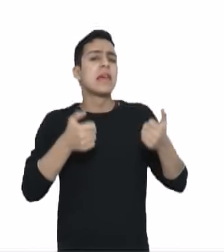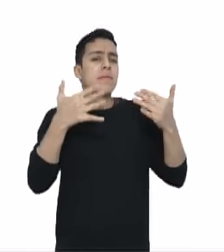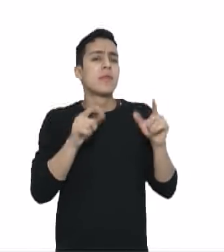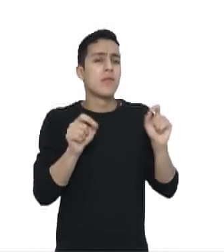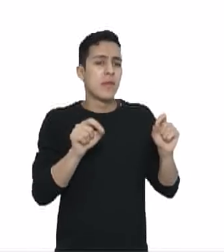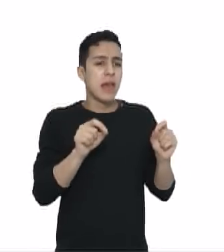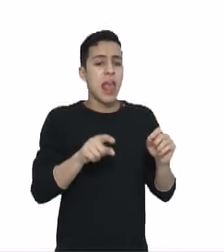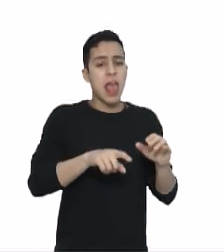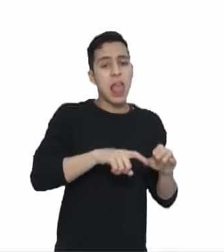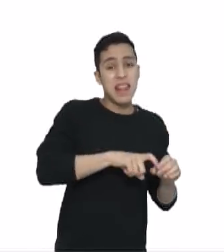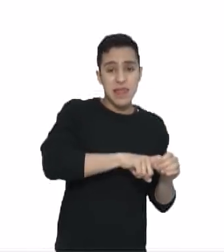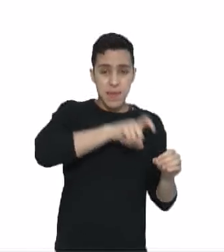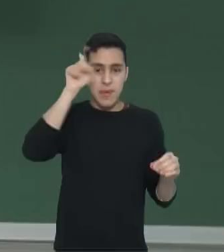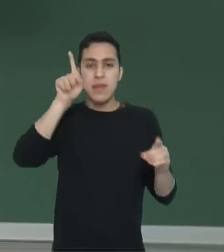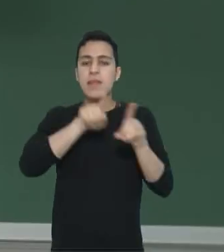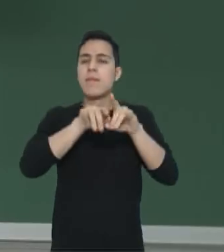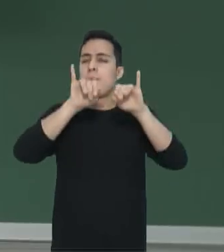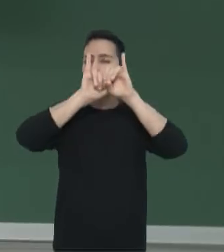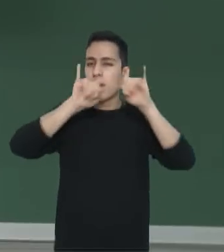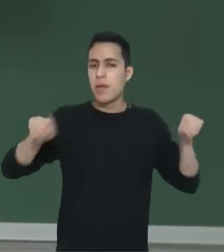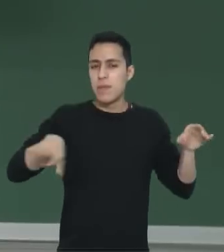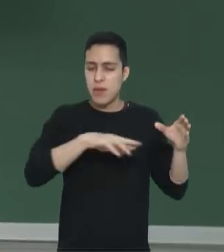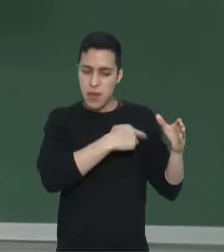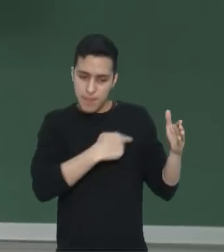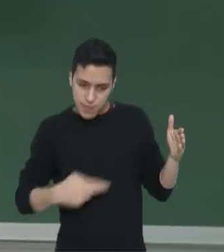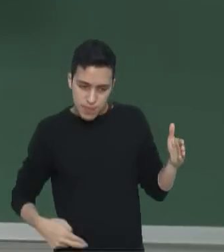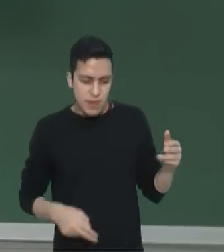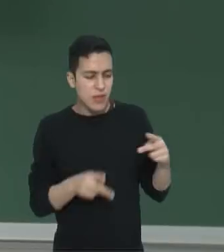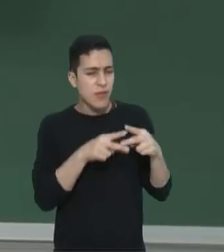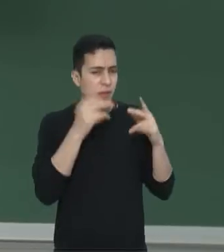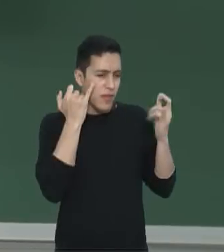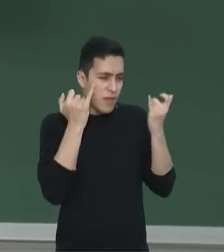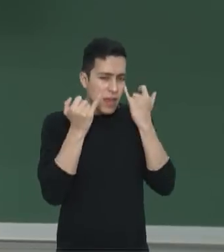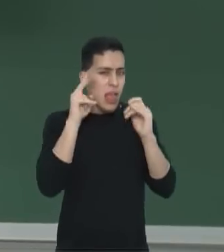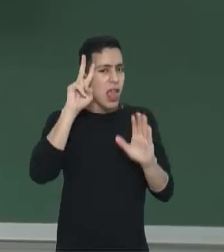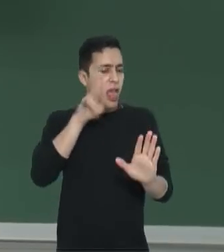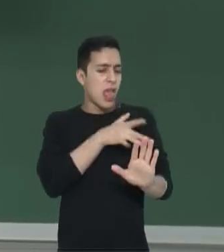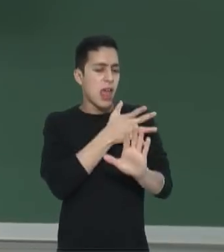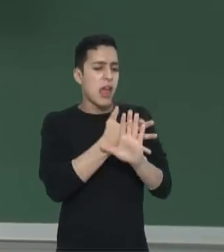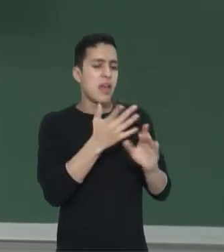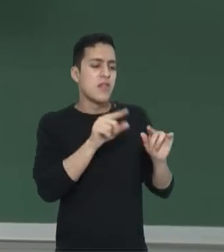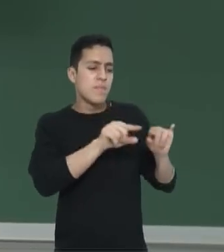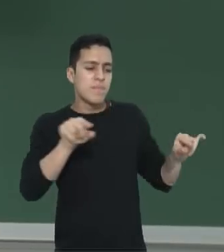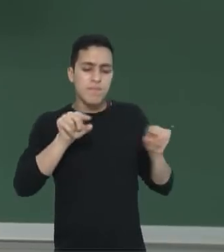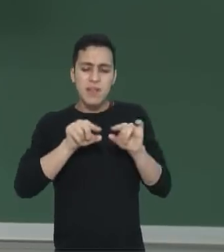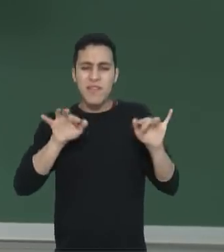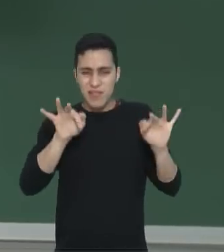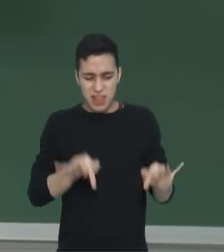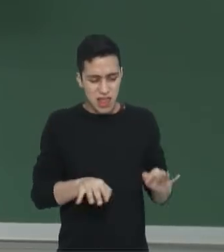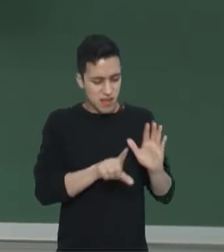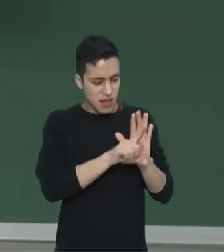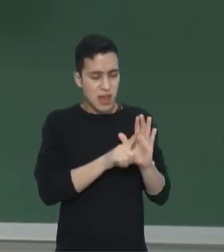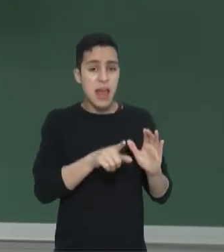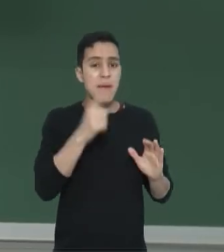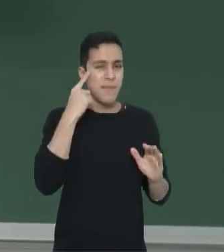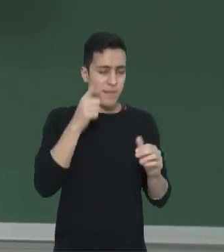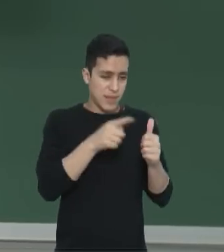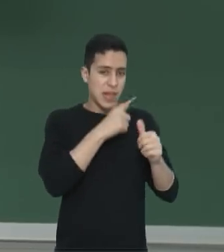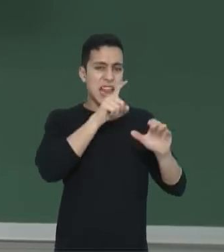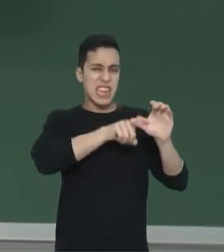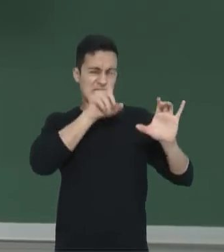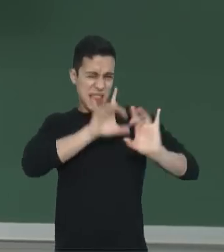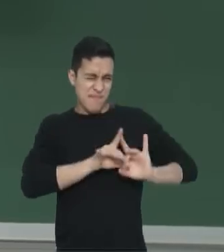proclamação da República. Temos aí essas duas informações históricas no final da lei, a independência